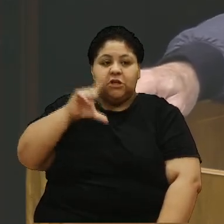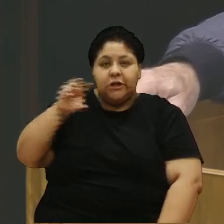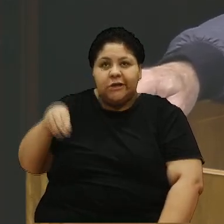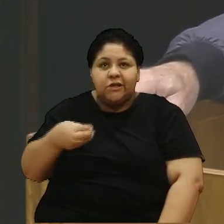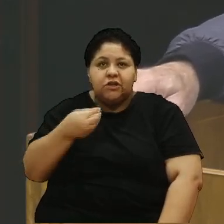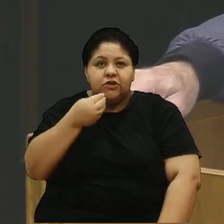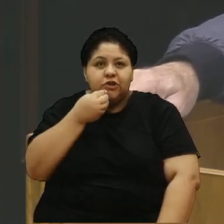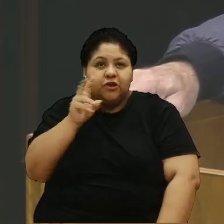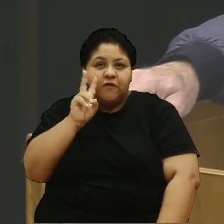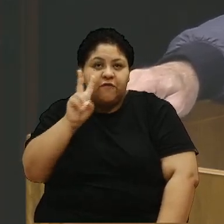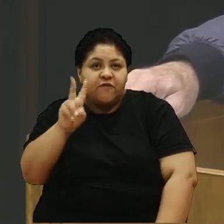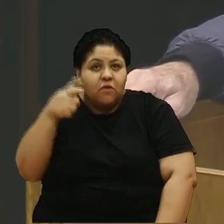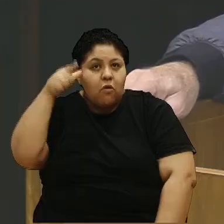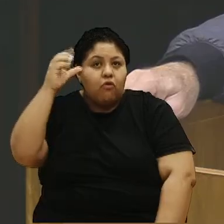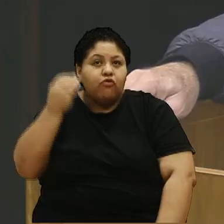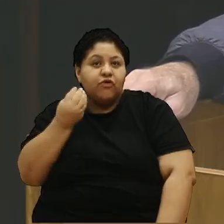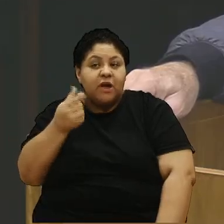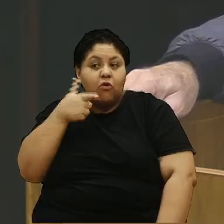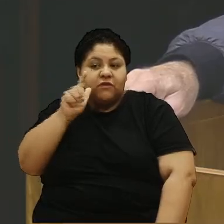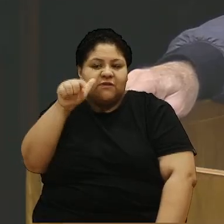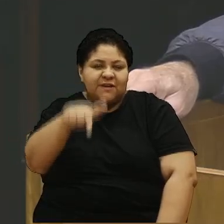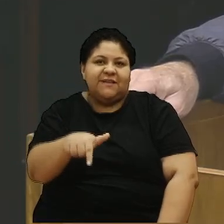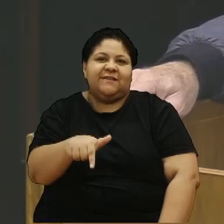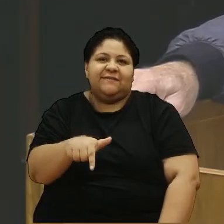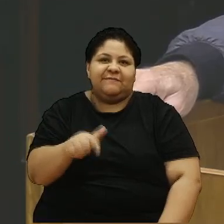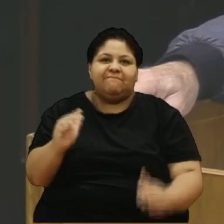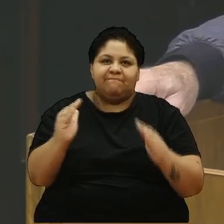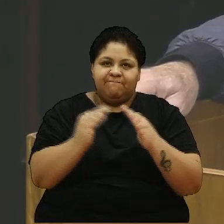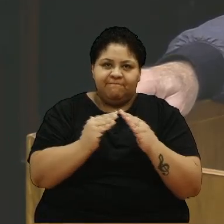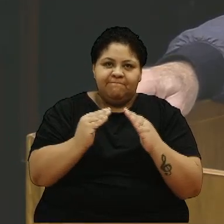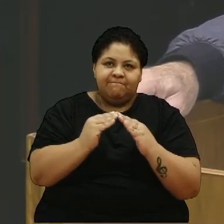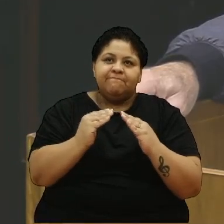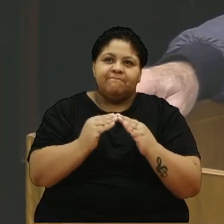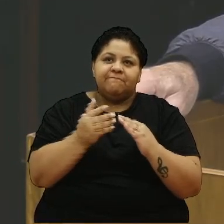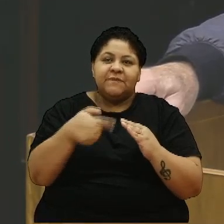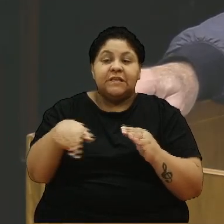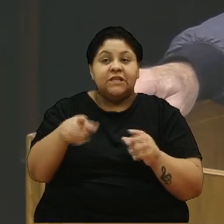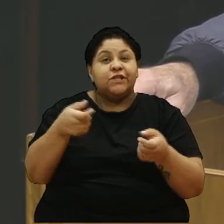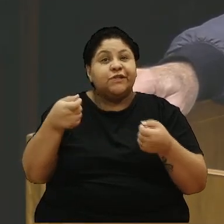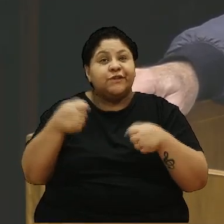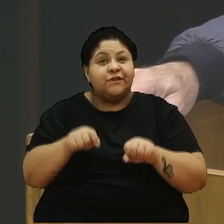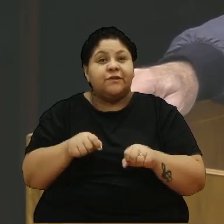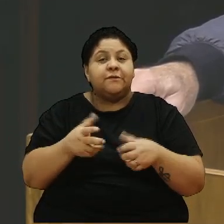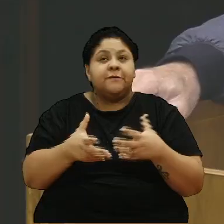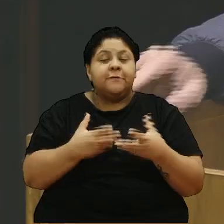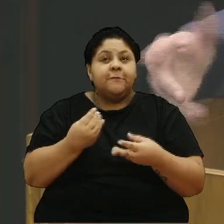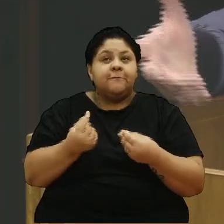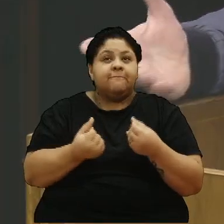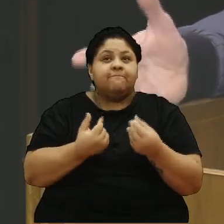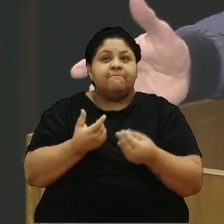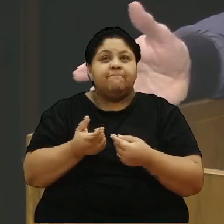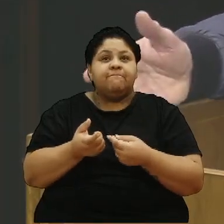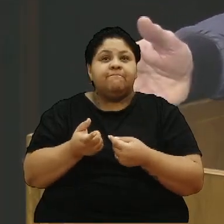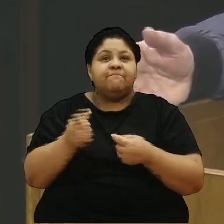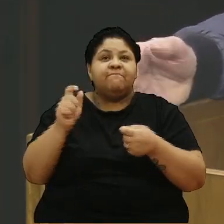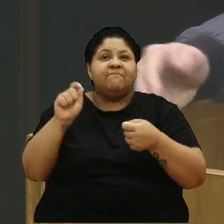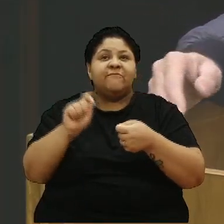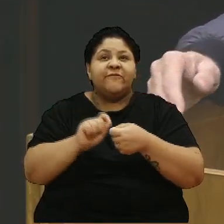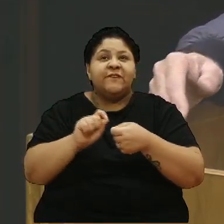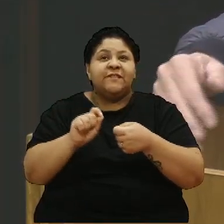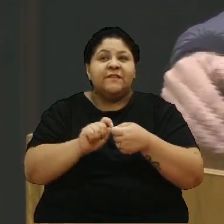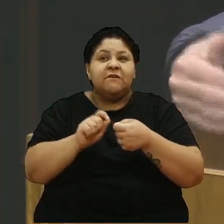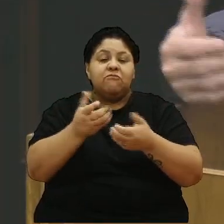de presenciar ontem o que aconteceu nessa casa e que a gente precisa, de certa forma, fazer algum